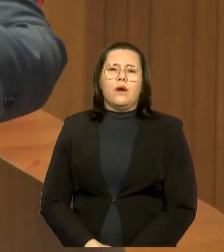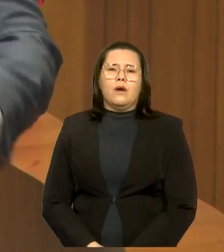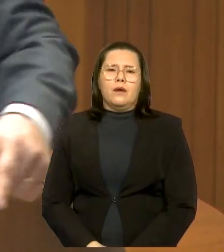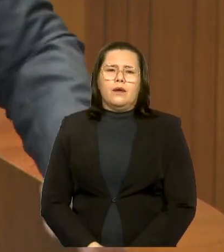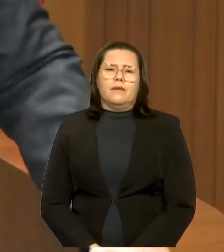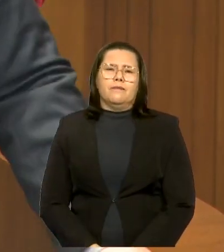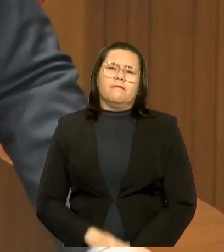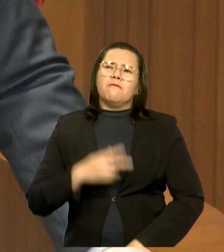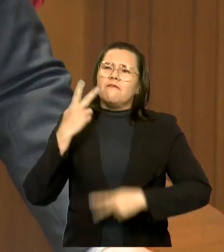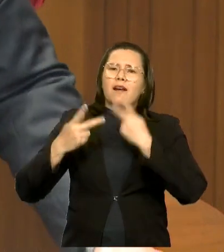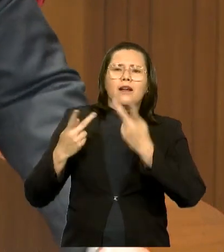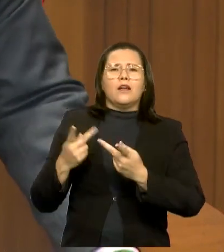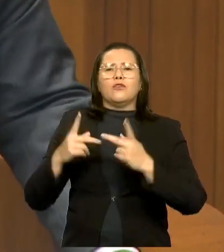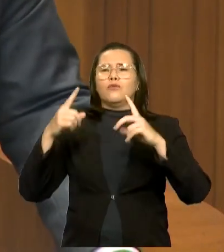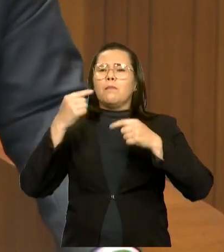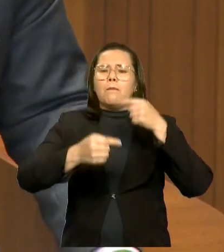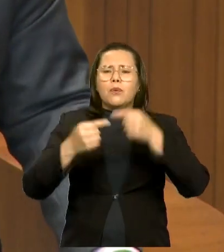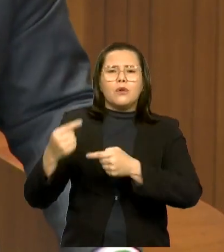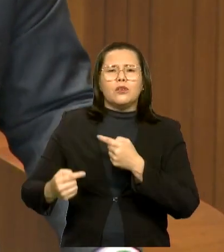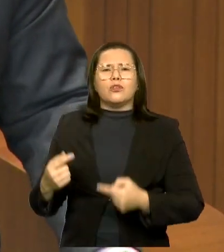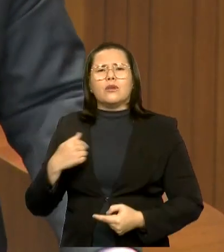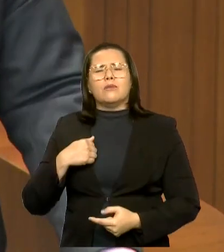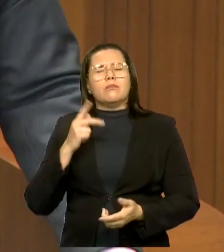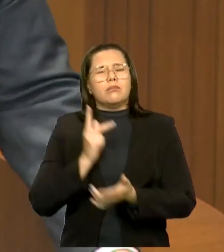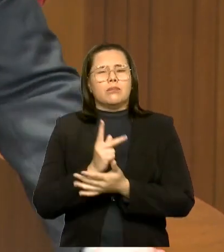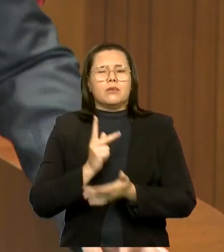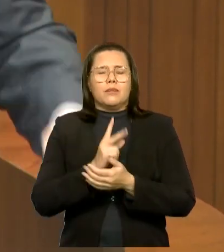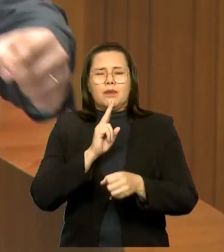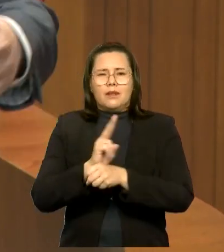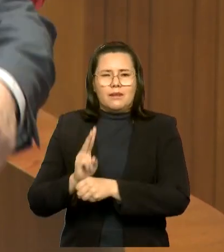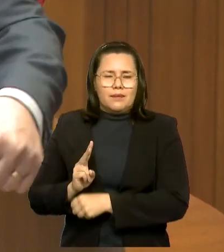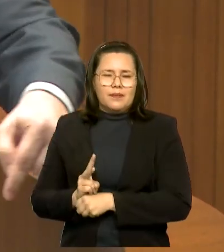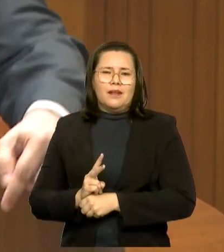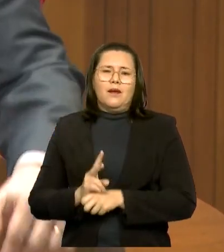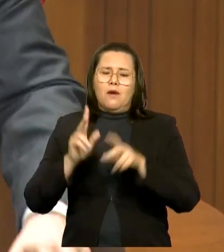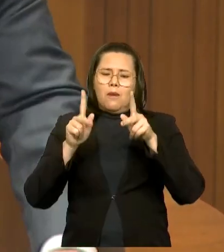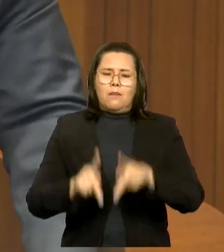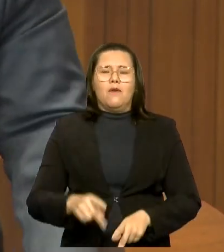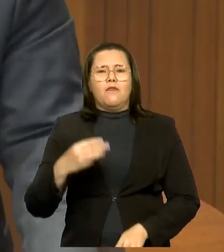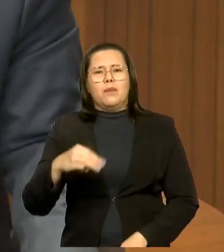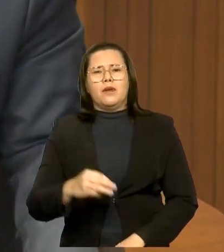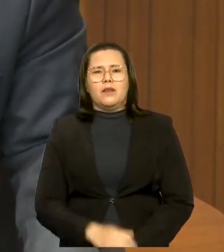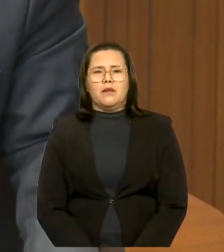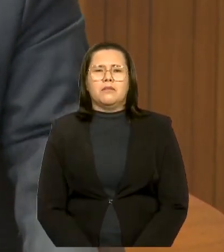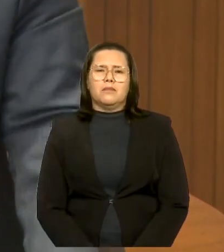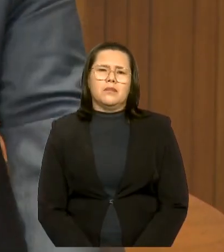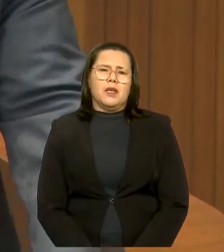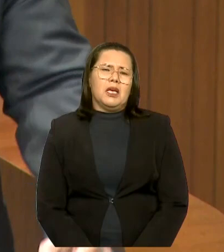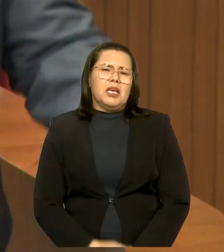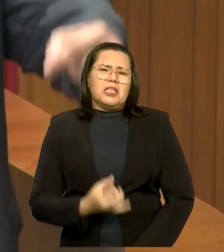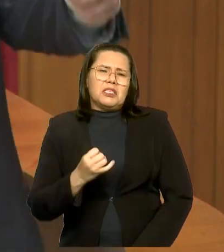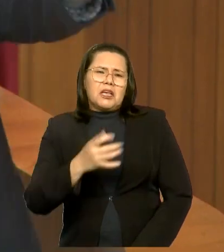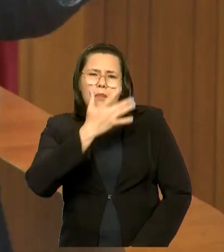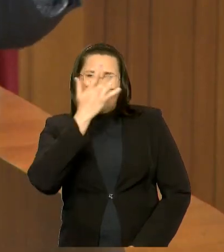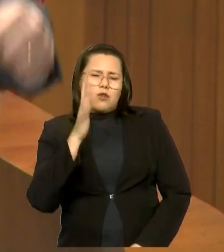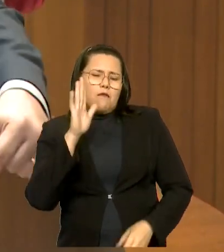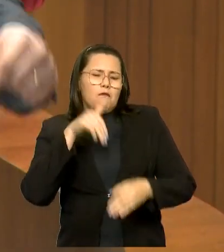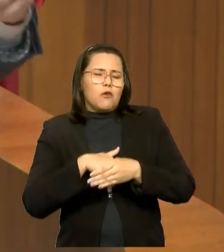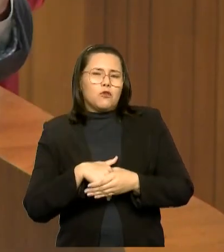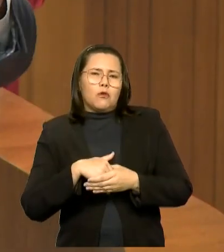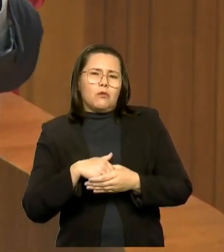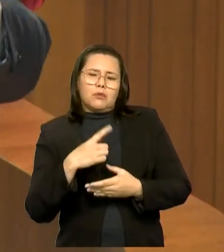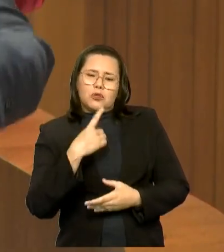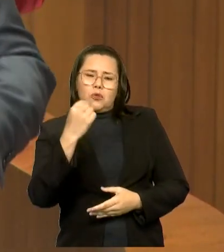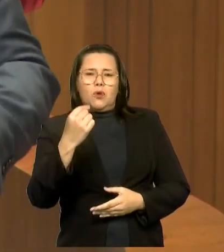defenderei o povo do Maranhão. Mesmo aqueles que não votaram em mim, porque eu acho que essa é a nossa missão. Esse parlamento é plural, esse parlamento é